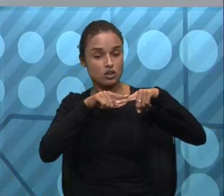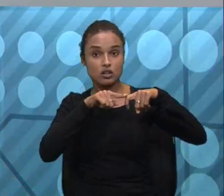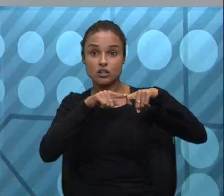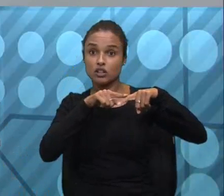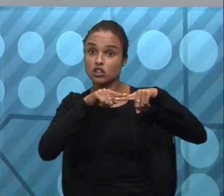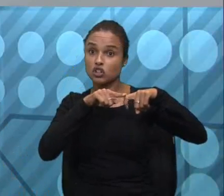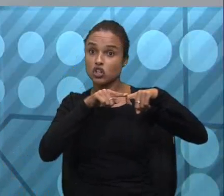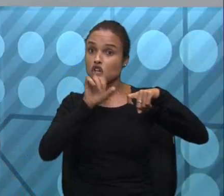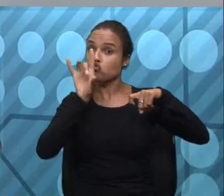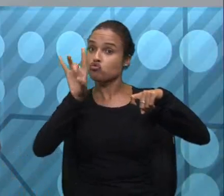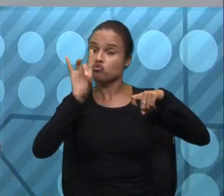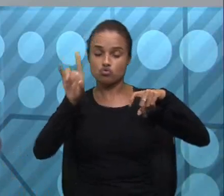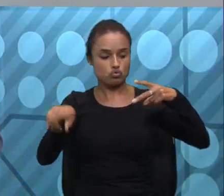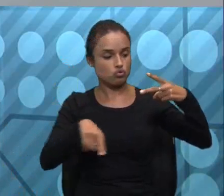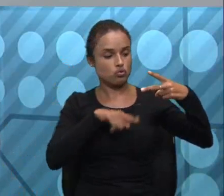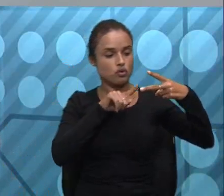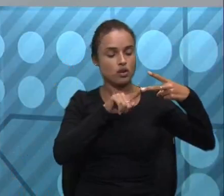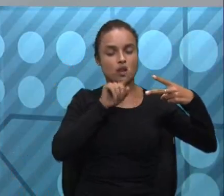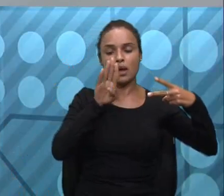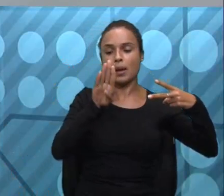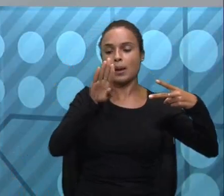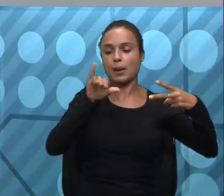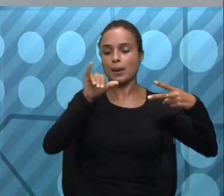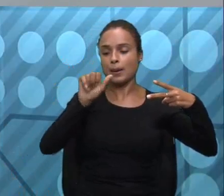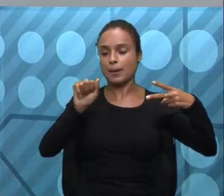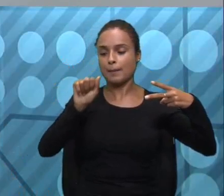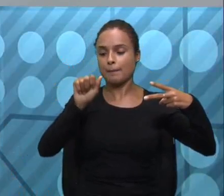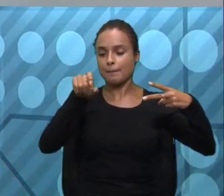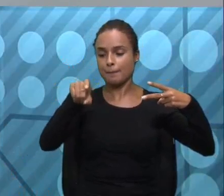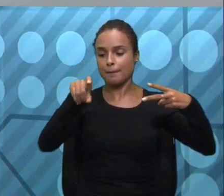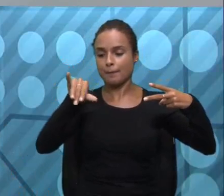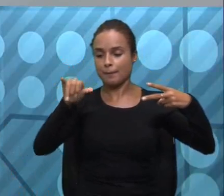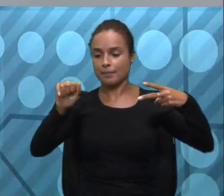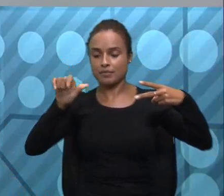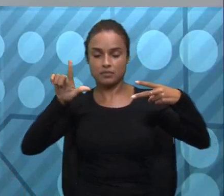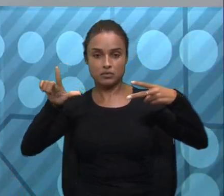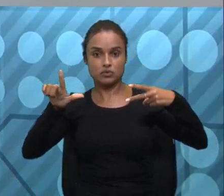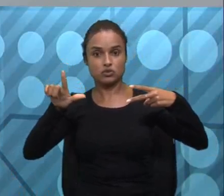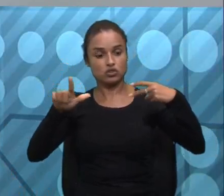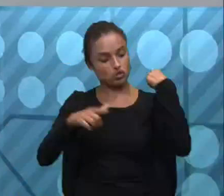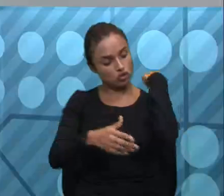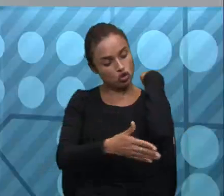cotovelo. Por quê? O cotovelo, ele não faz